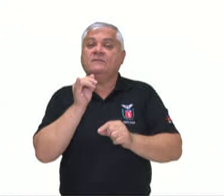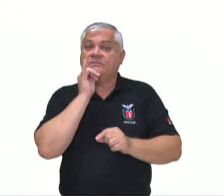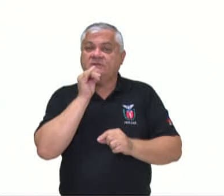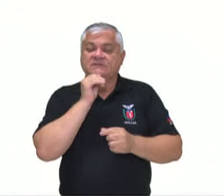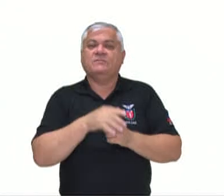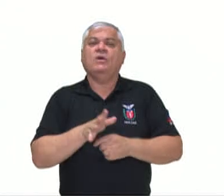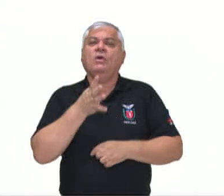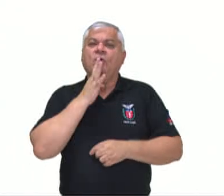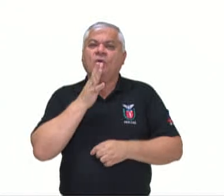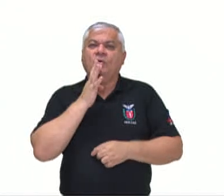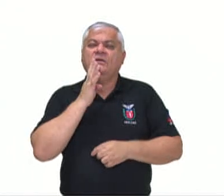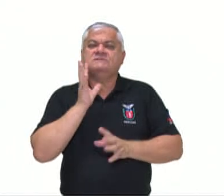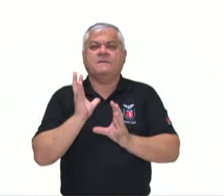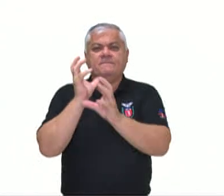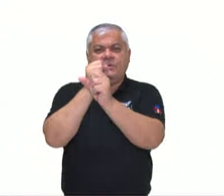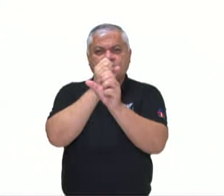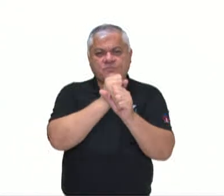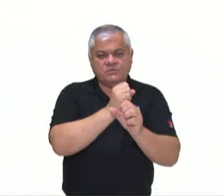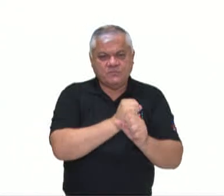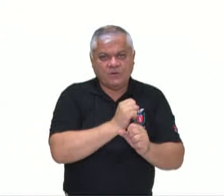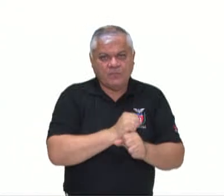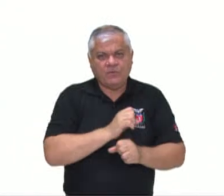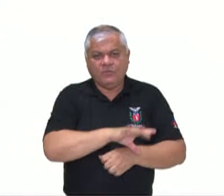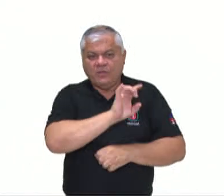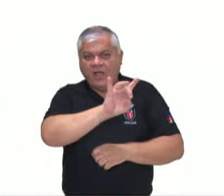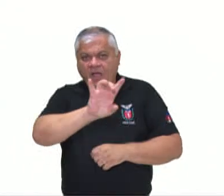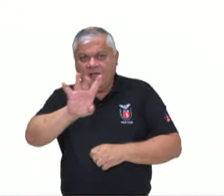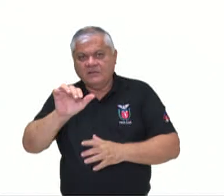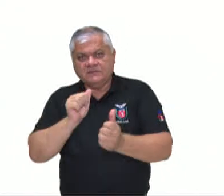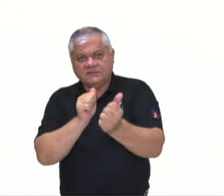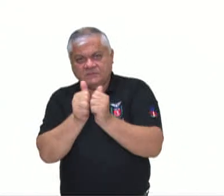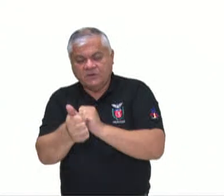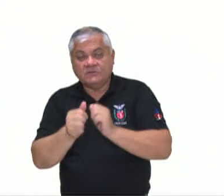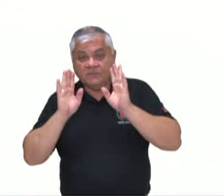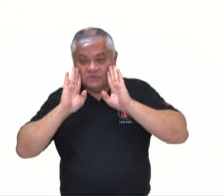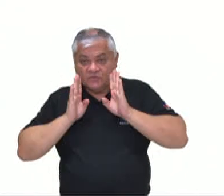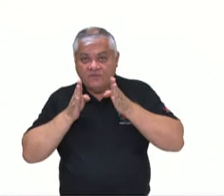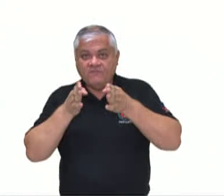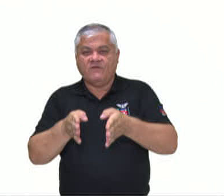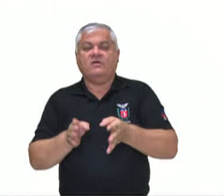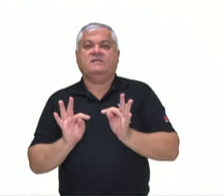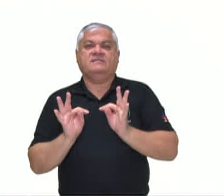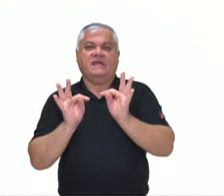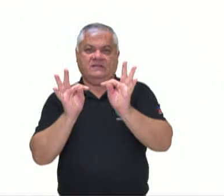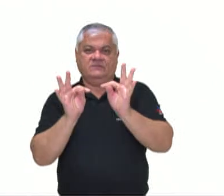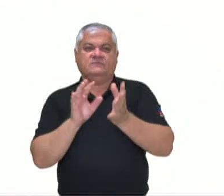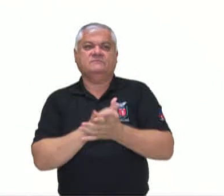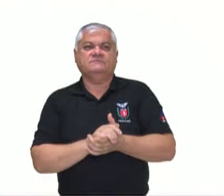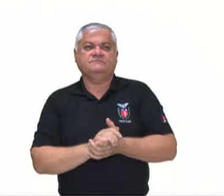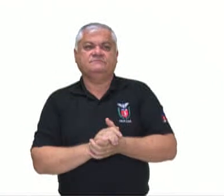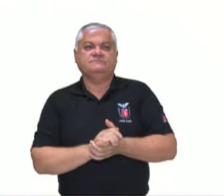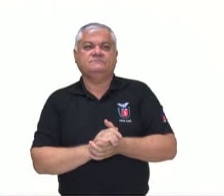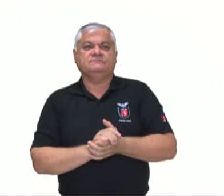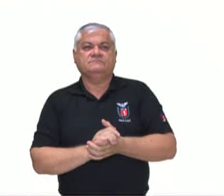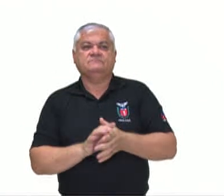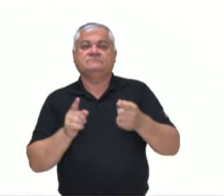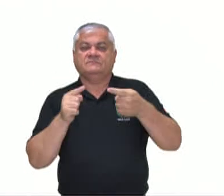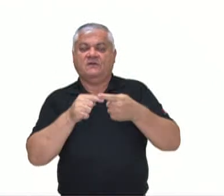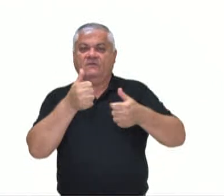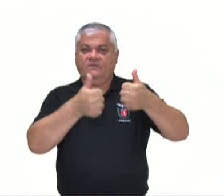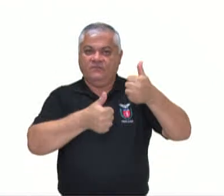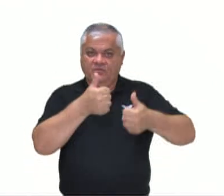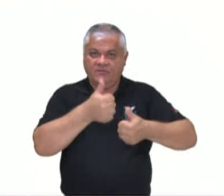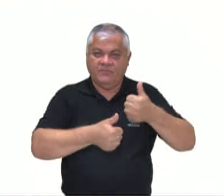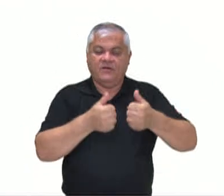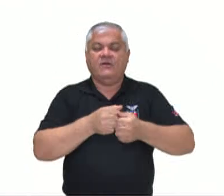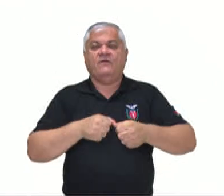sobre as formas de pontuar e a mecânica dos jogos, com um enfoque mais técnico, né, para as seguintes modalidades: futebol,